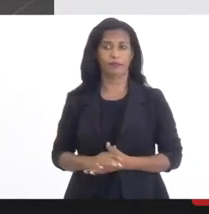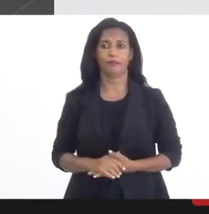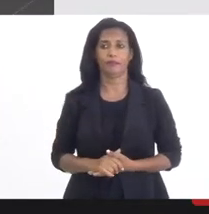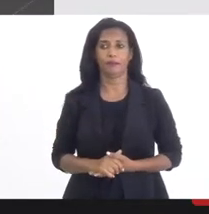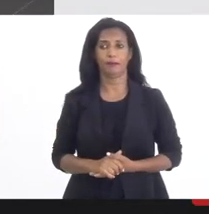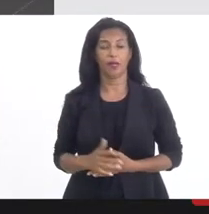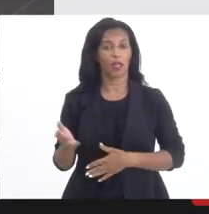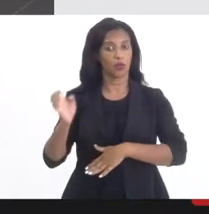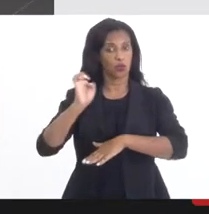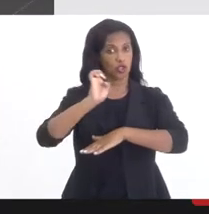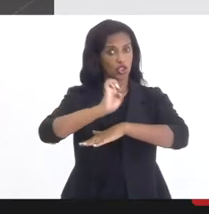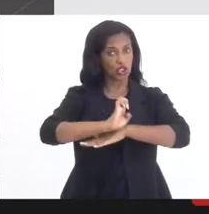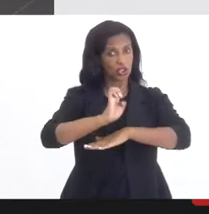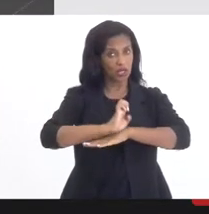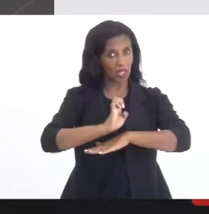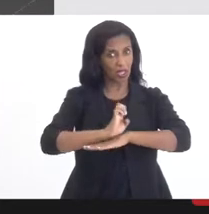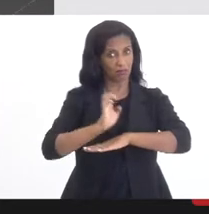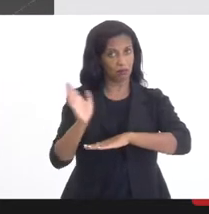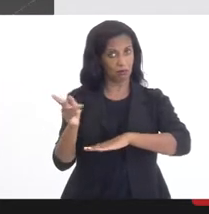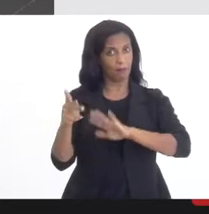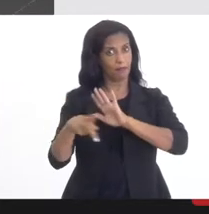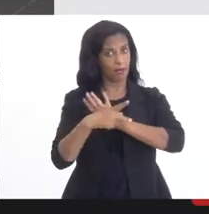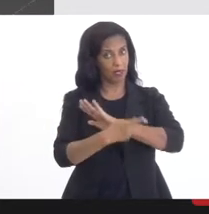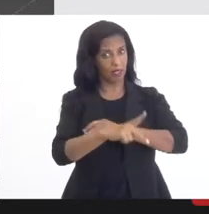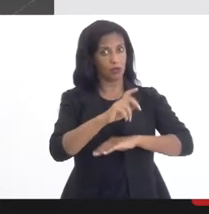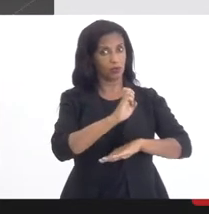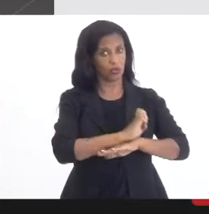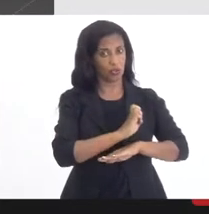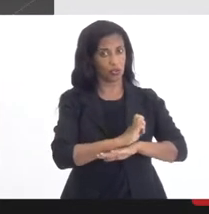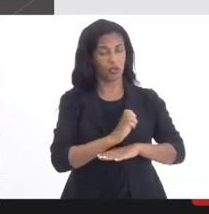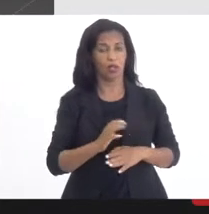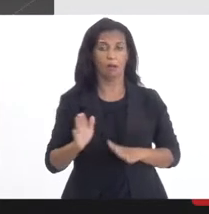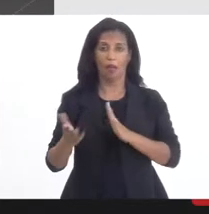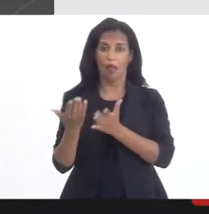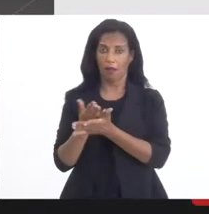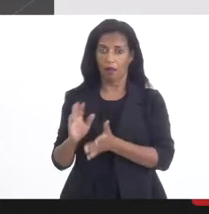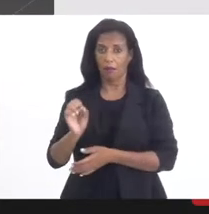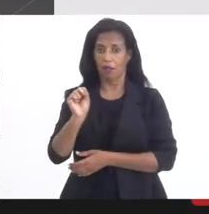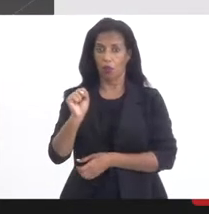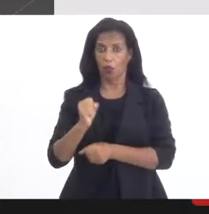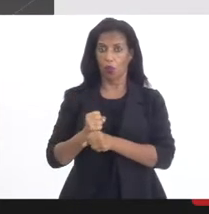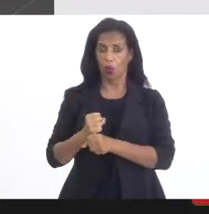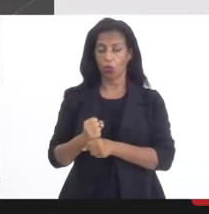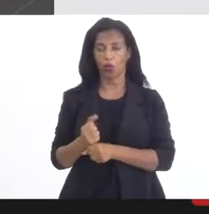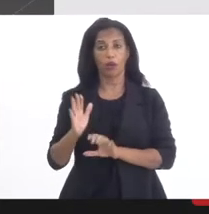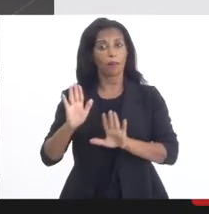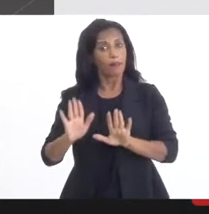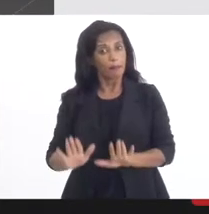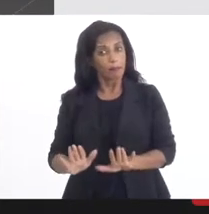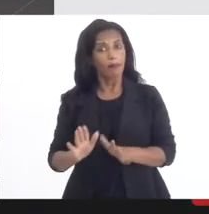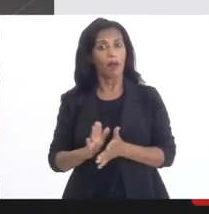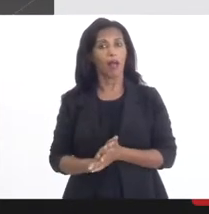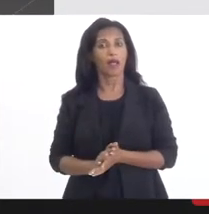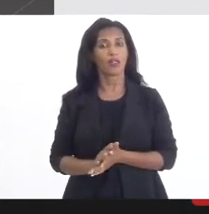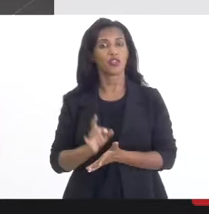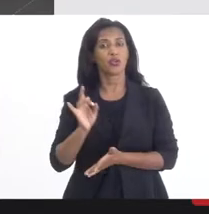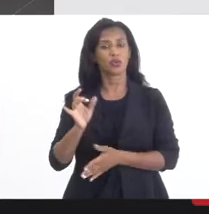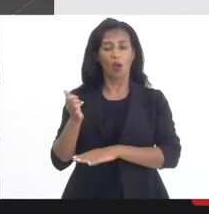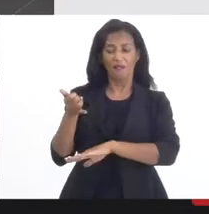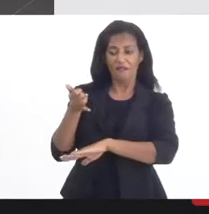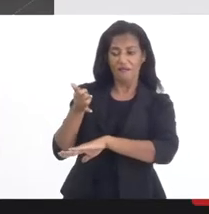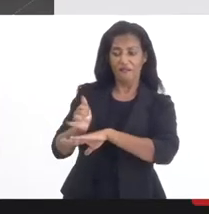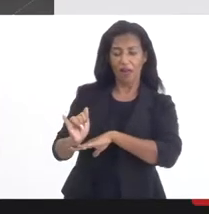Né? É do Estado do Rio de Janeiro, da Godin, mas que se encerra daqui a 8 anos. Contudo, só a falha